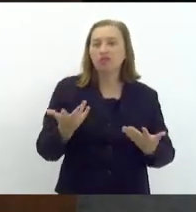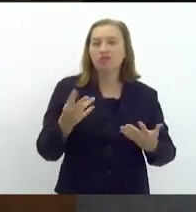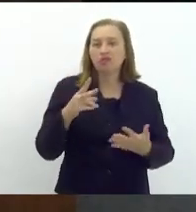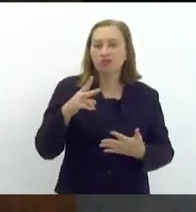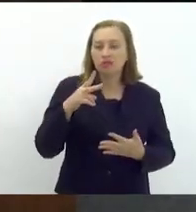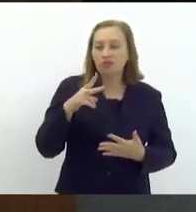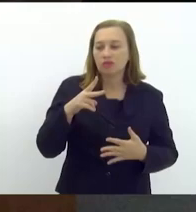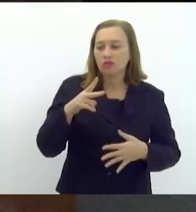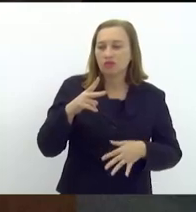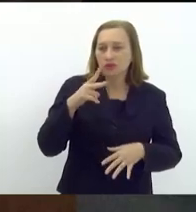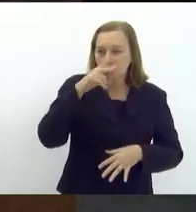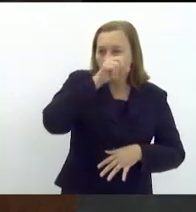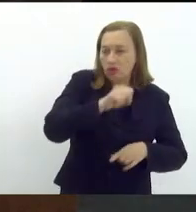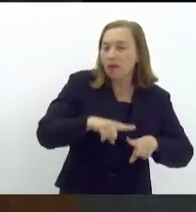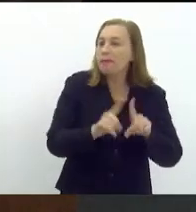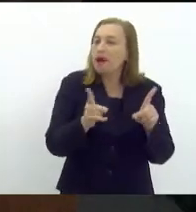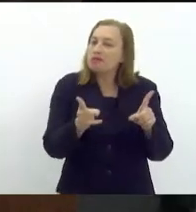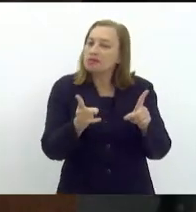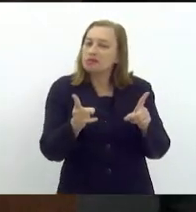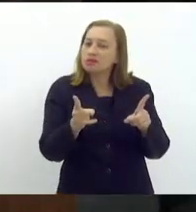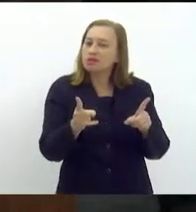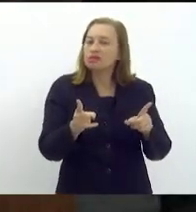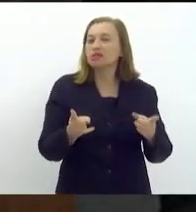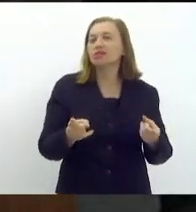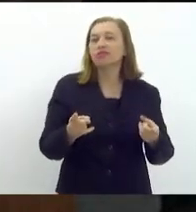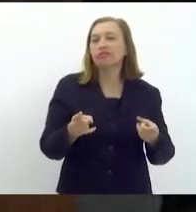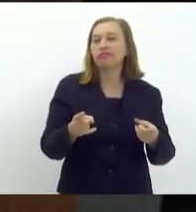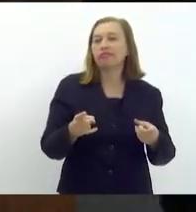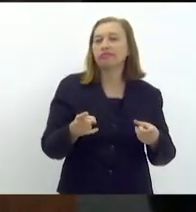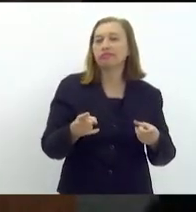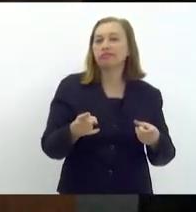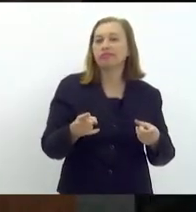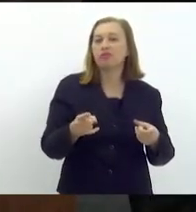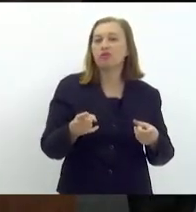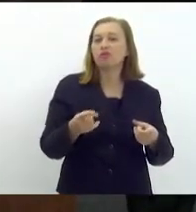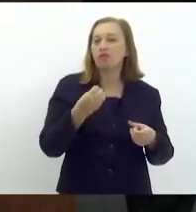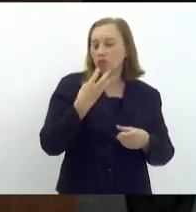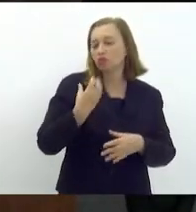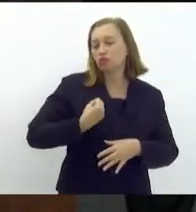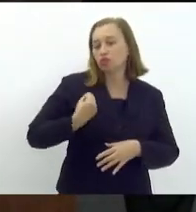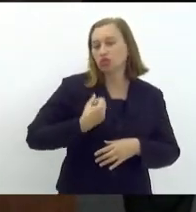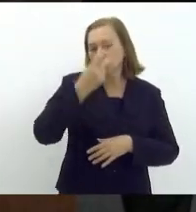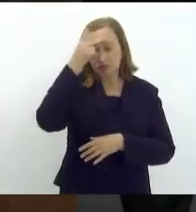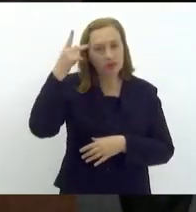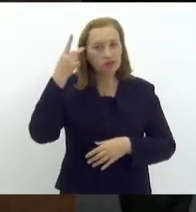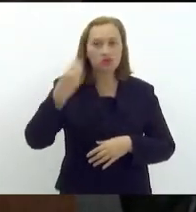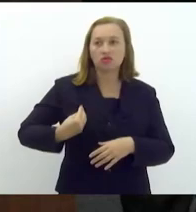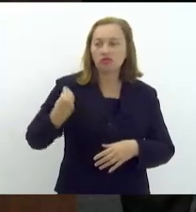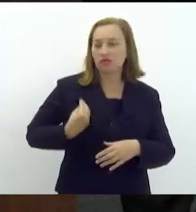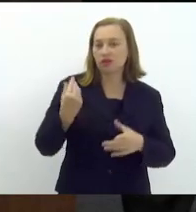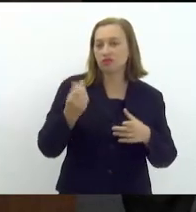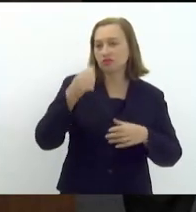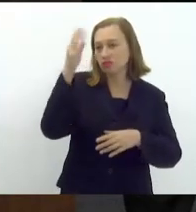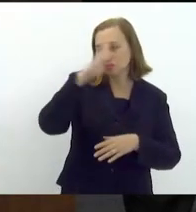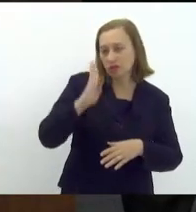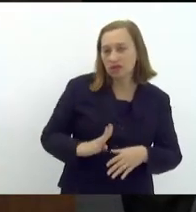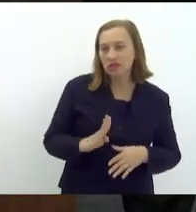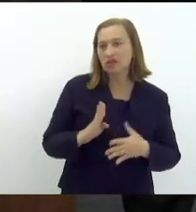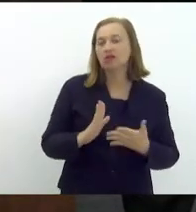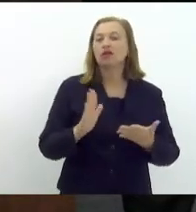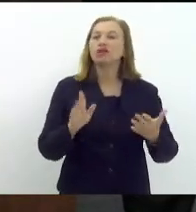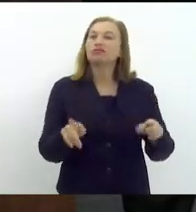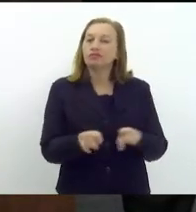estrutura brasileira mas ela é substancial e ela tá muitas vezes na nossa culinária